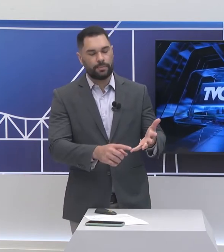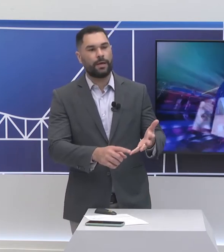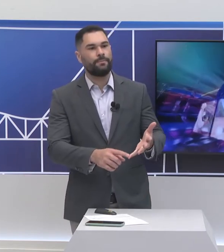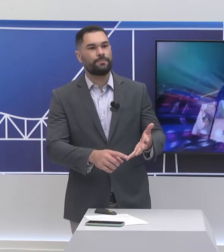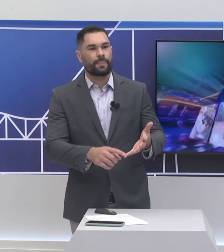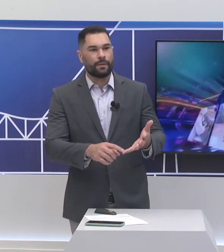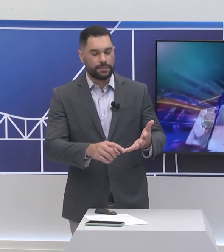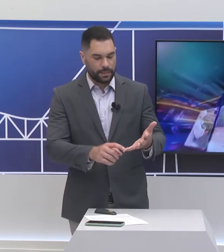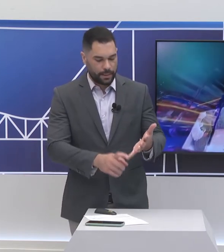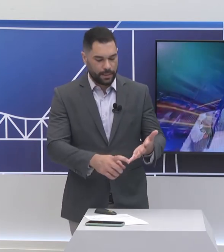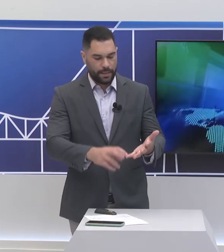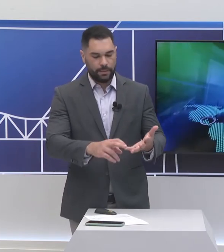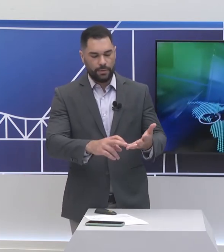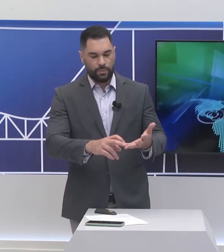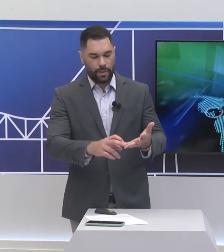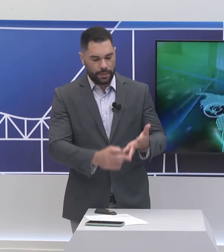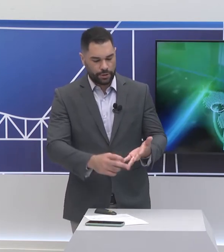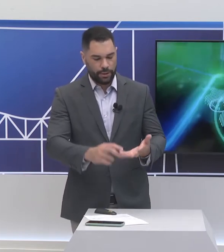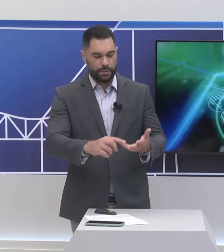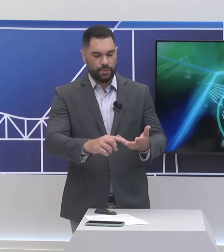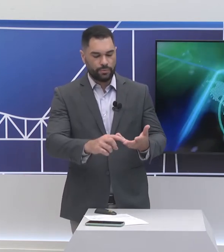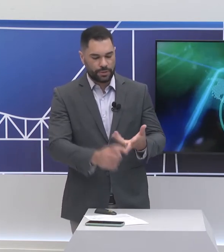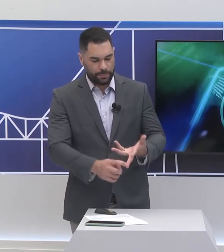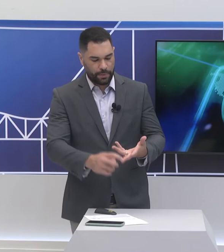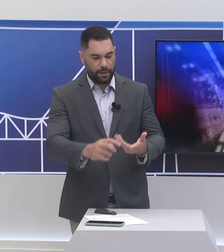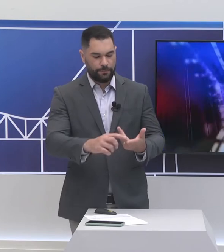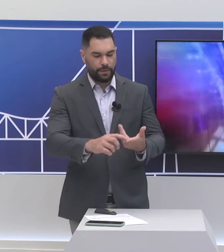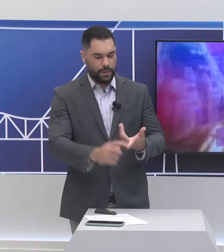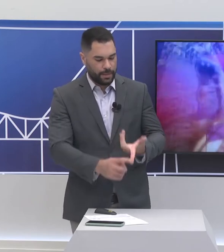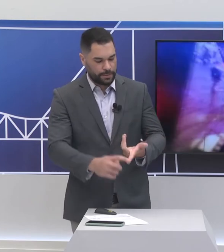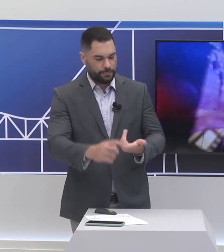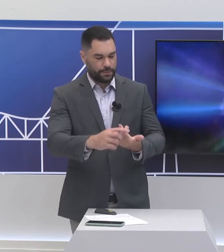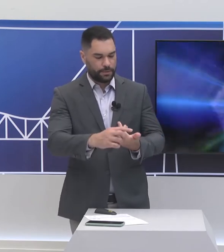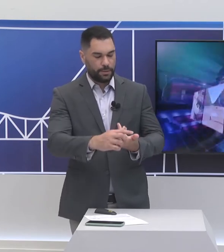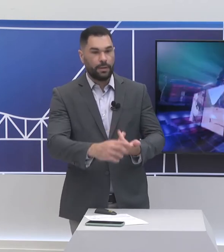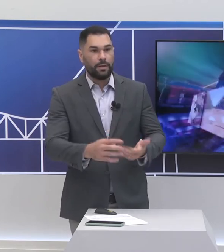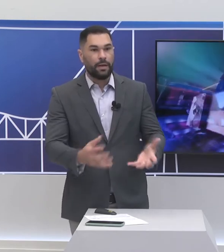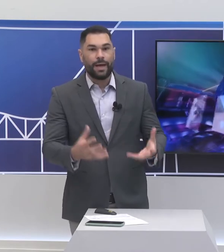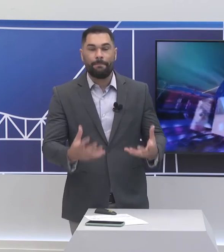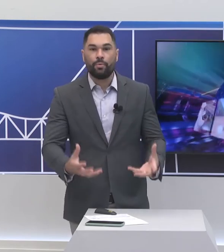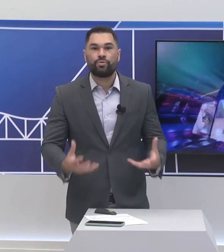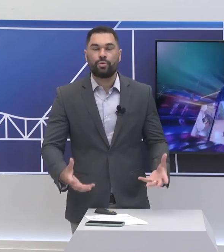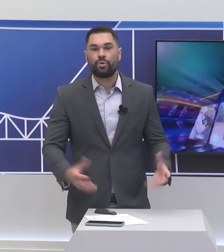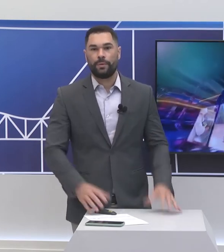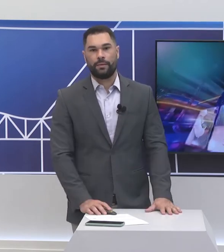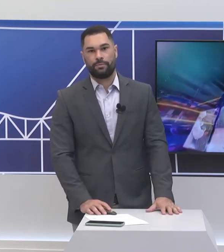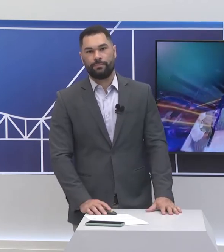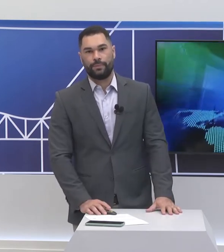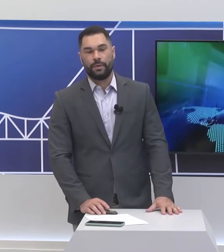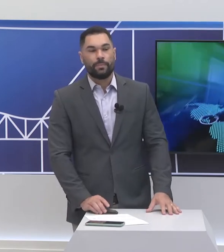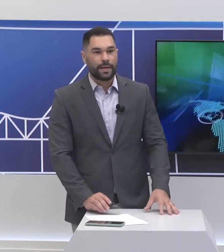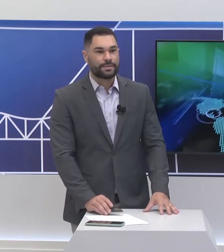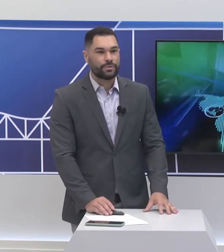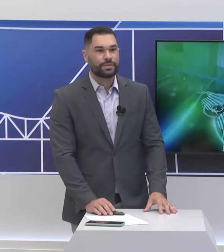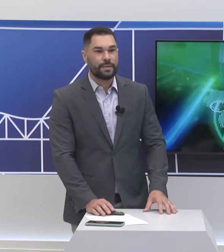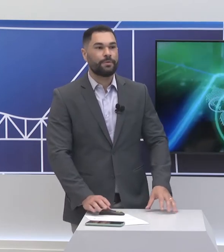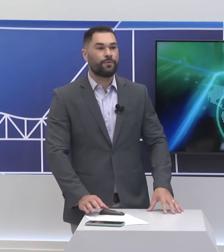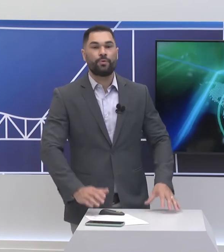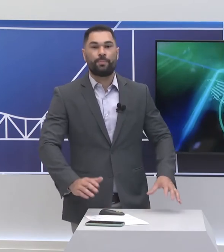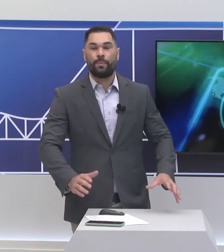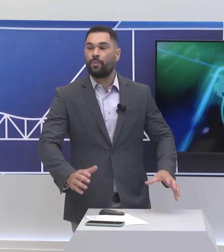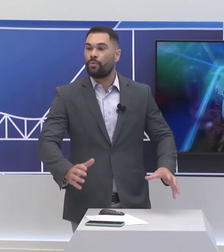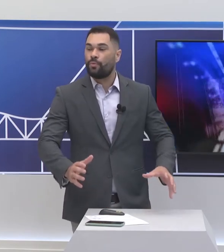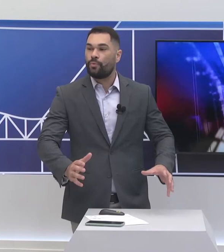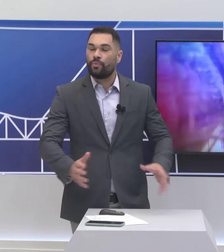ter uma CNH, um RG, um CPF, reservista. É muito documento. O Brasil sempre